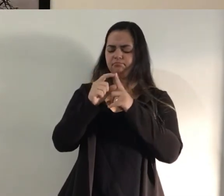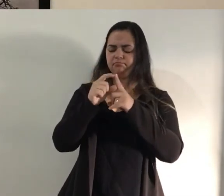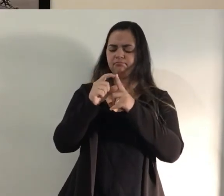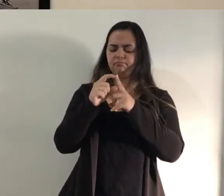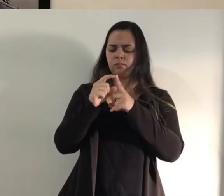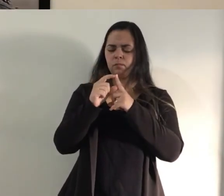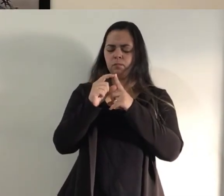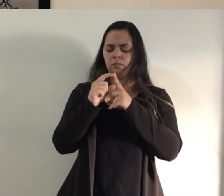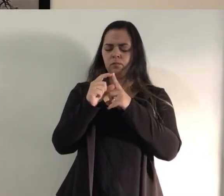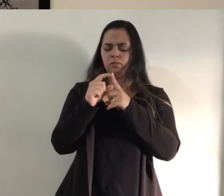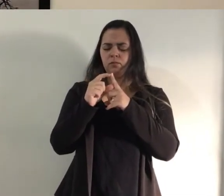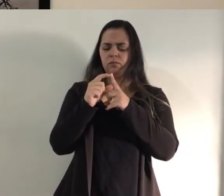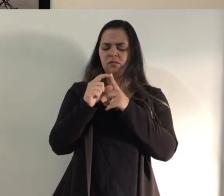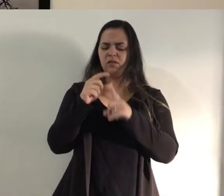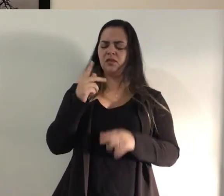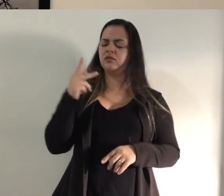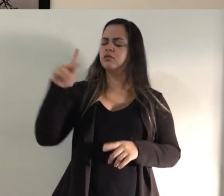A Tua palavra que é